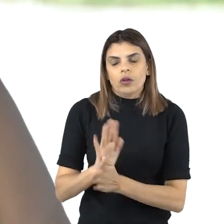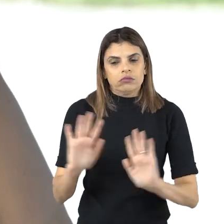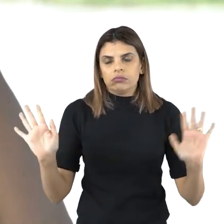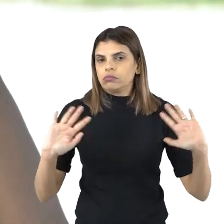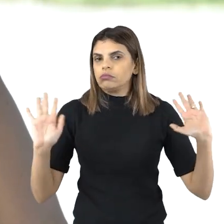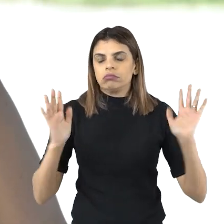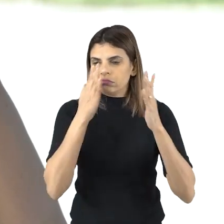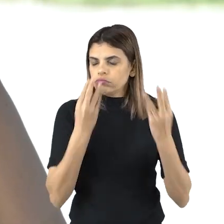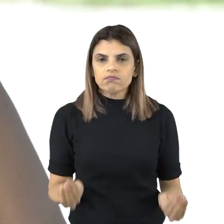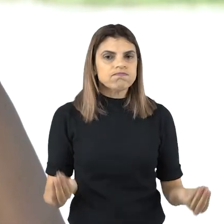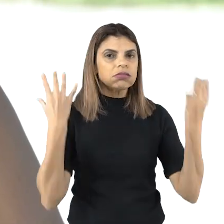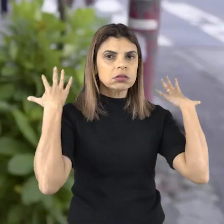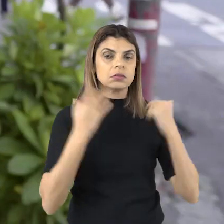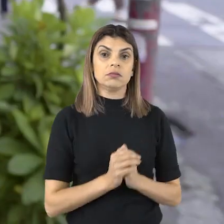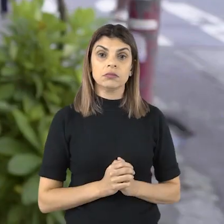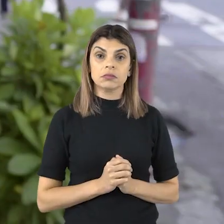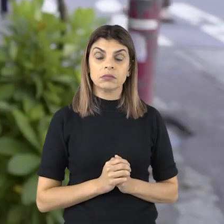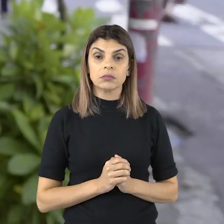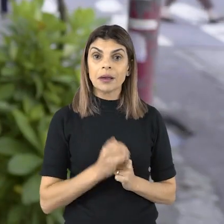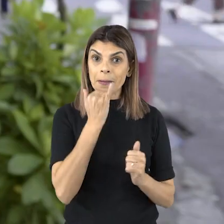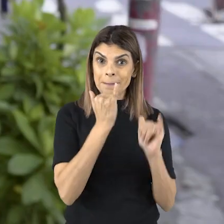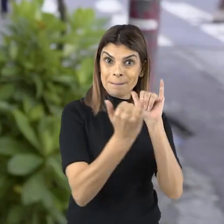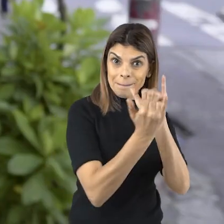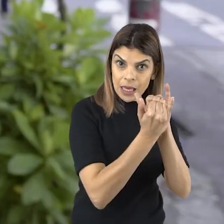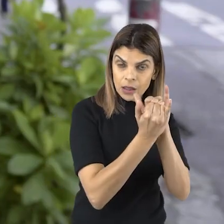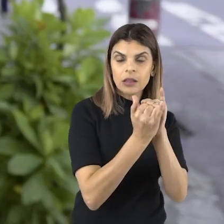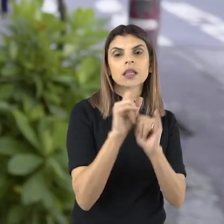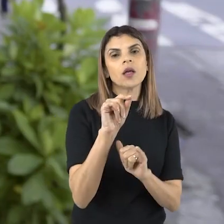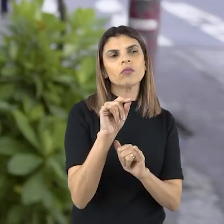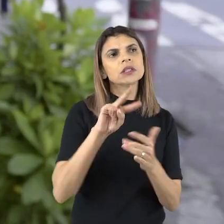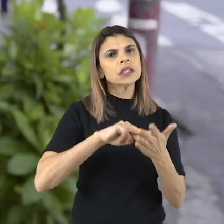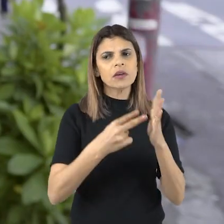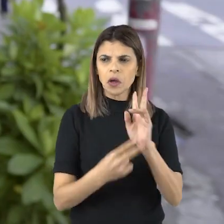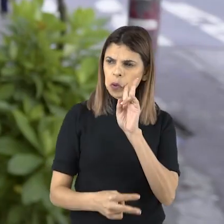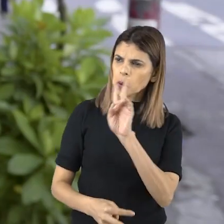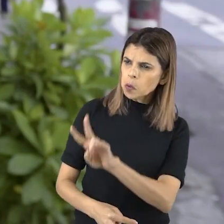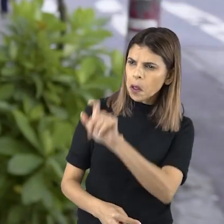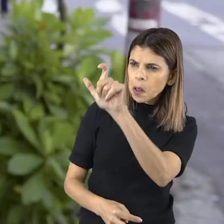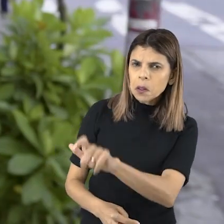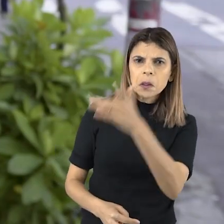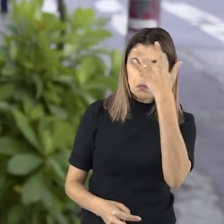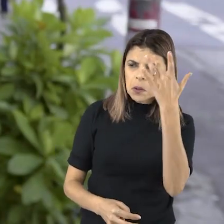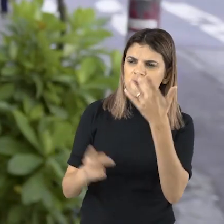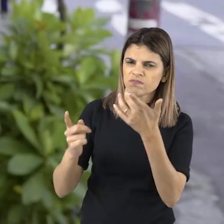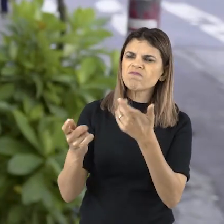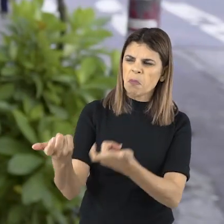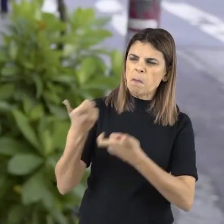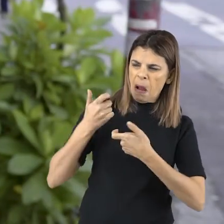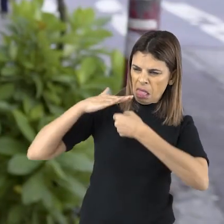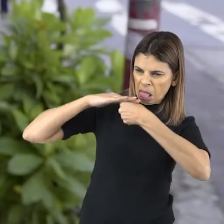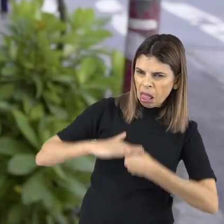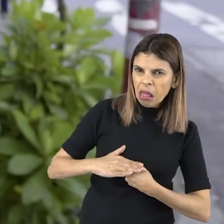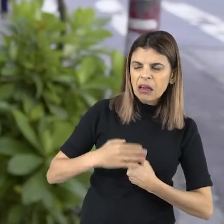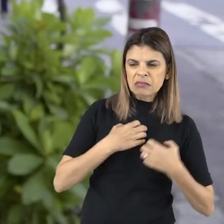te atrapalhando. Você conseguir olhar para alguém que talvez de certa maneira te